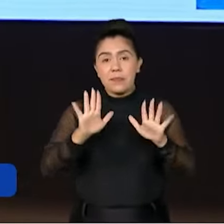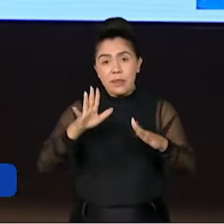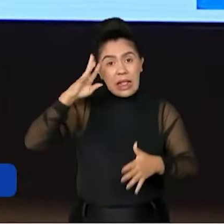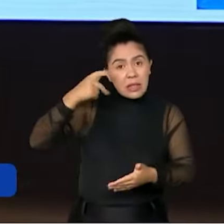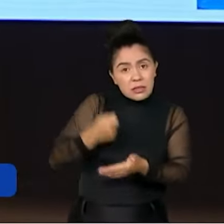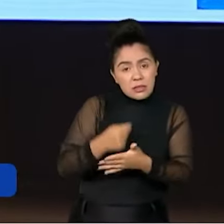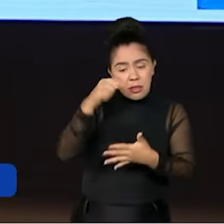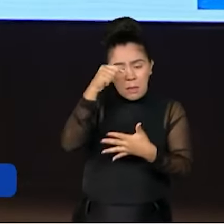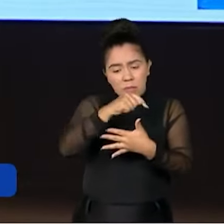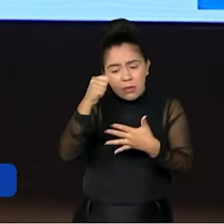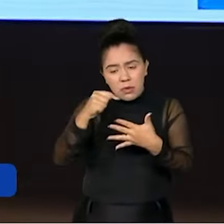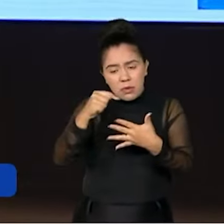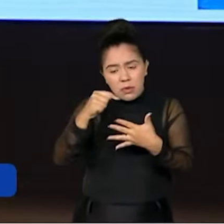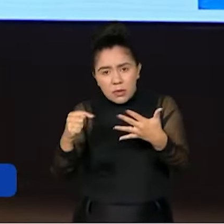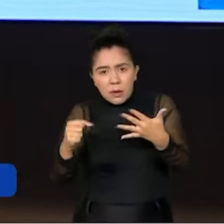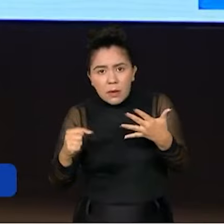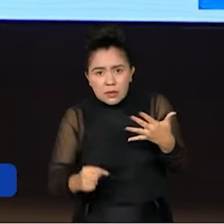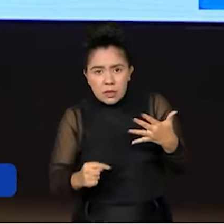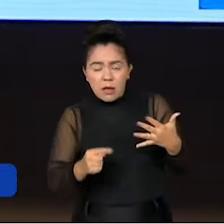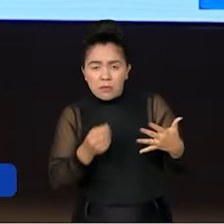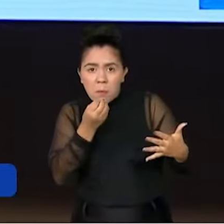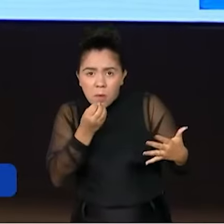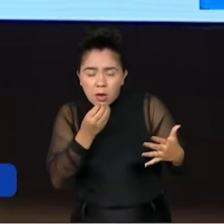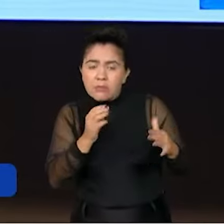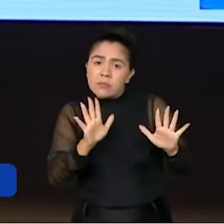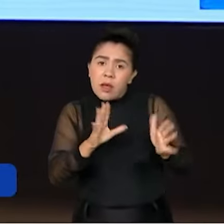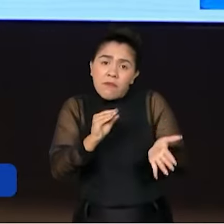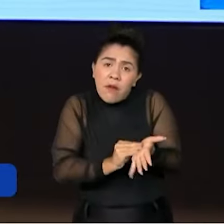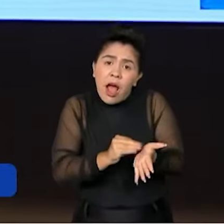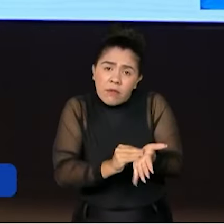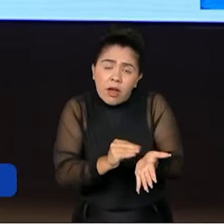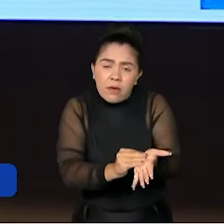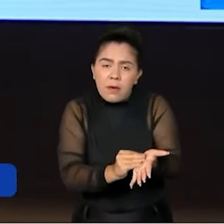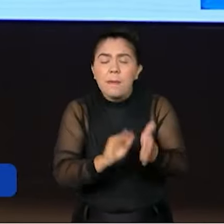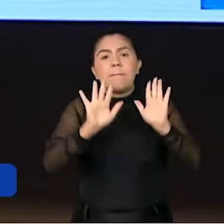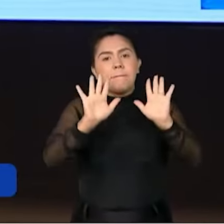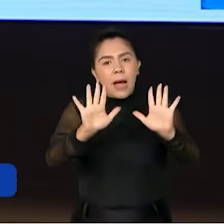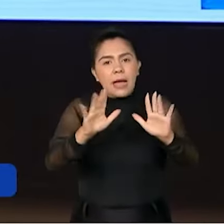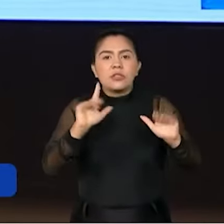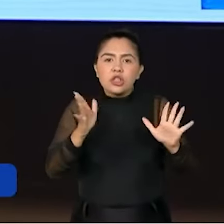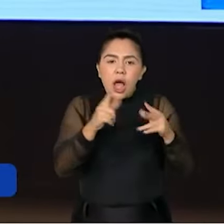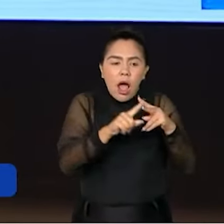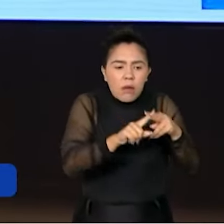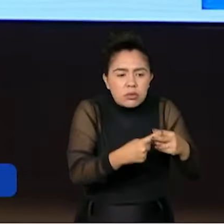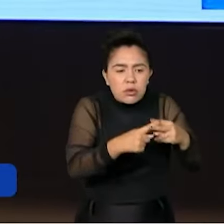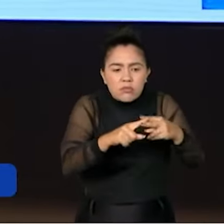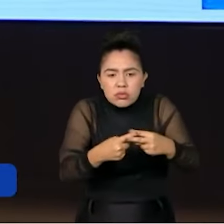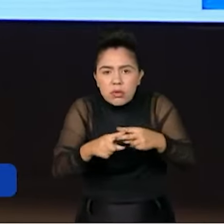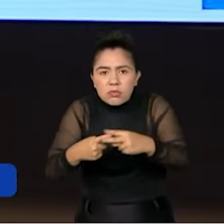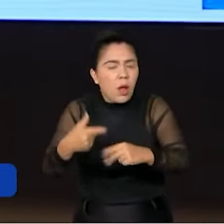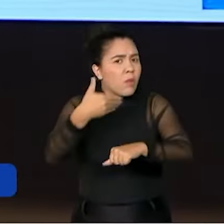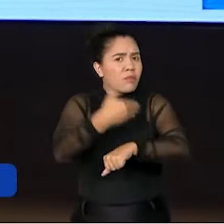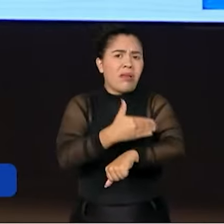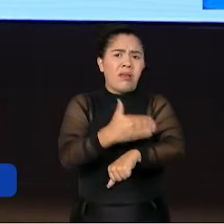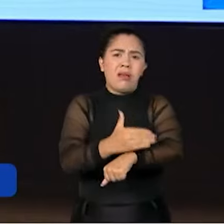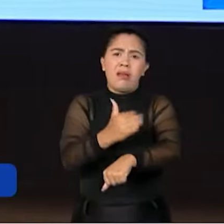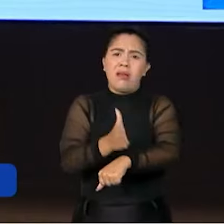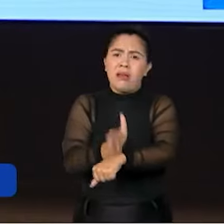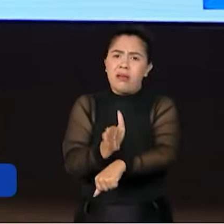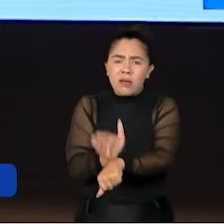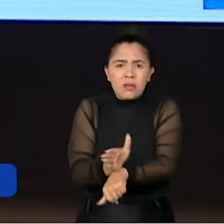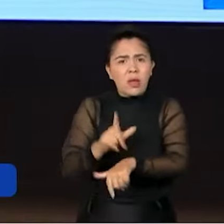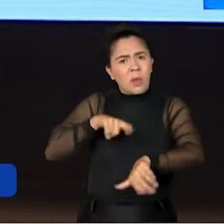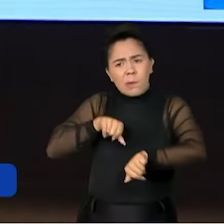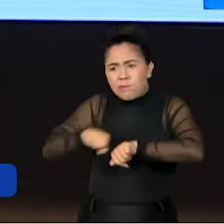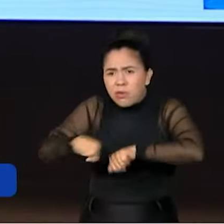sido suficientes? Ainda não têm sido suficientes, mas elas estão sendo ajustadas o tempo todo, mobilizando equipes